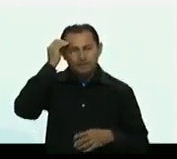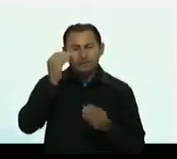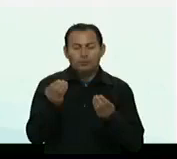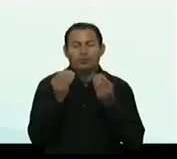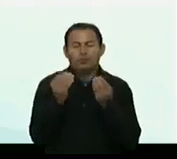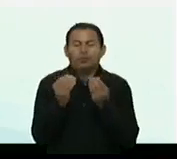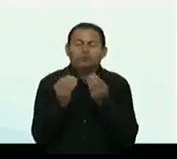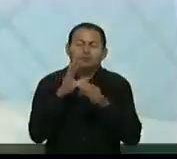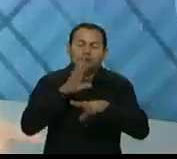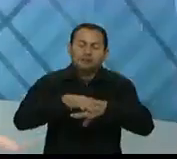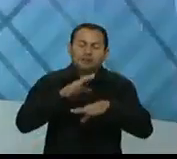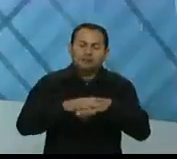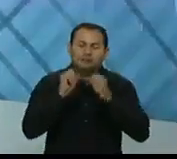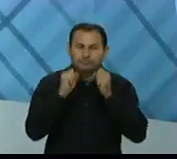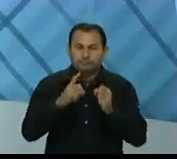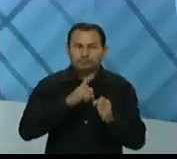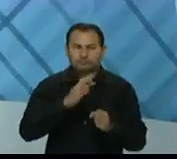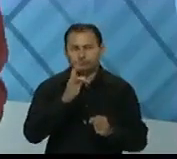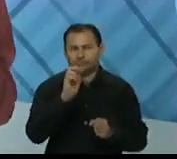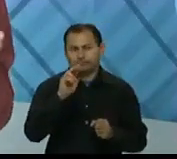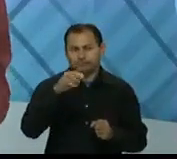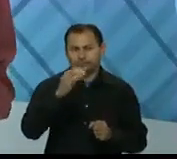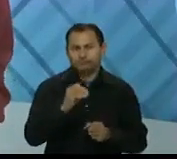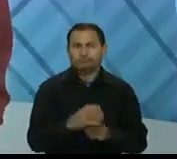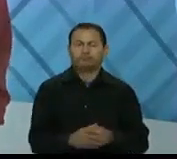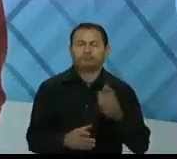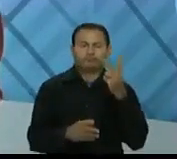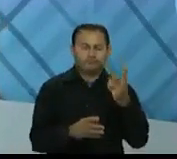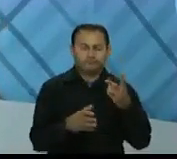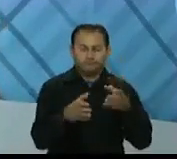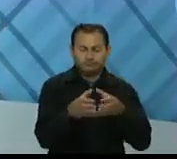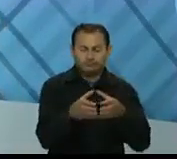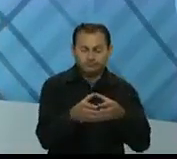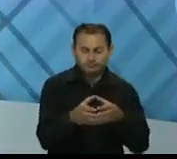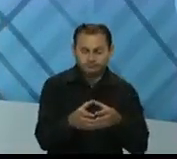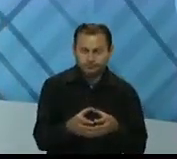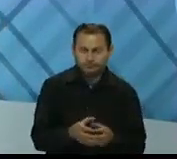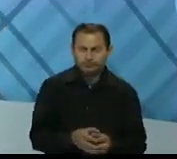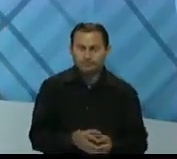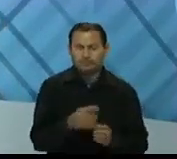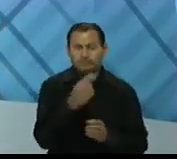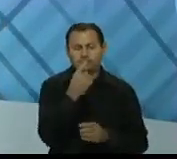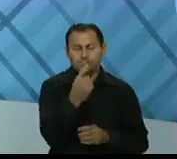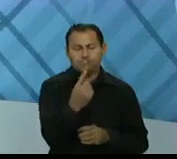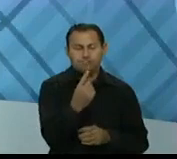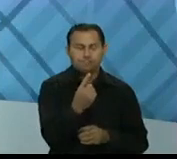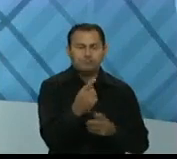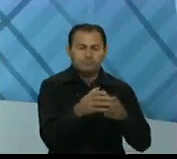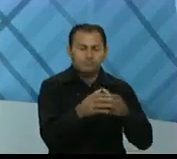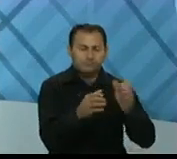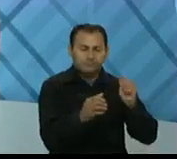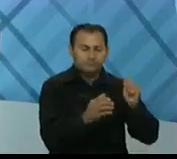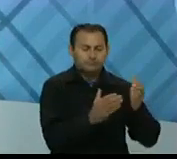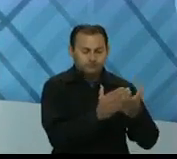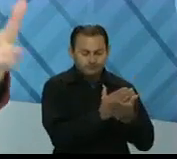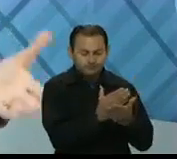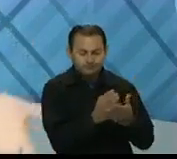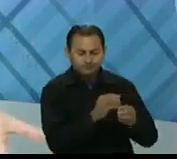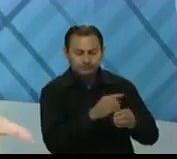como matematicamente podemos ter uma função. Nós temos que 2 conjuntos, que um é o conjunto de partida e outro conjunto de